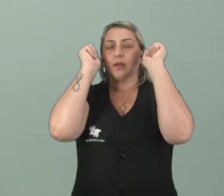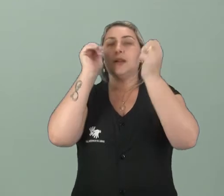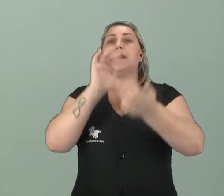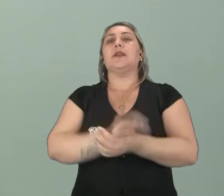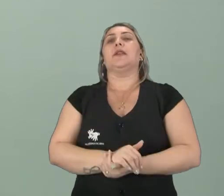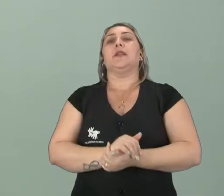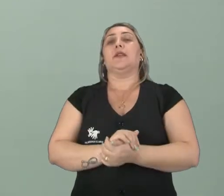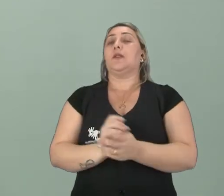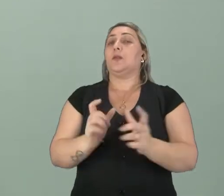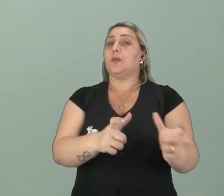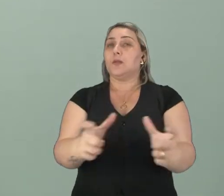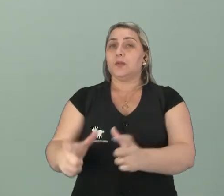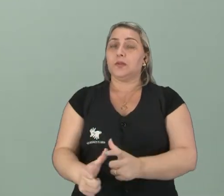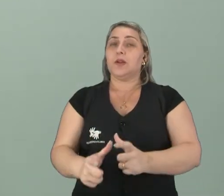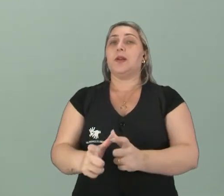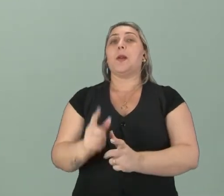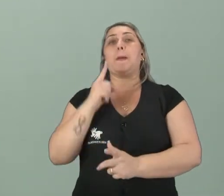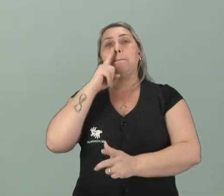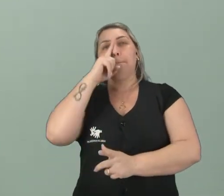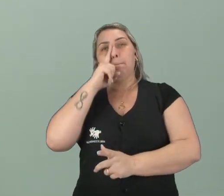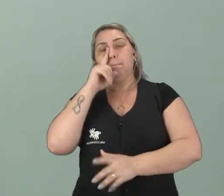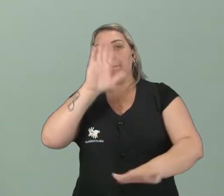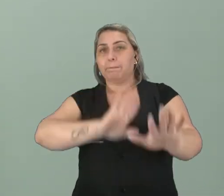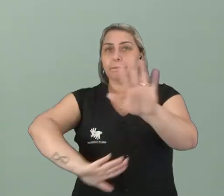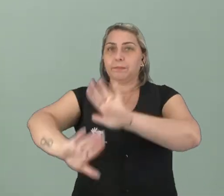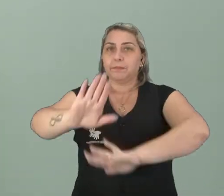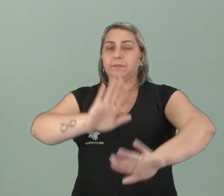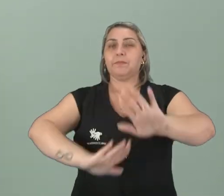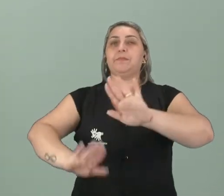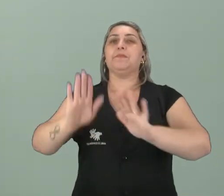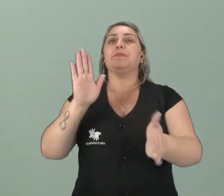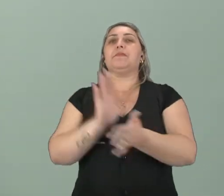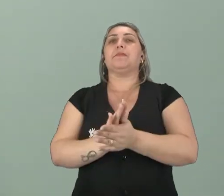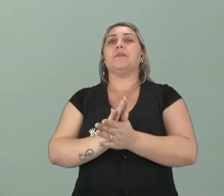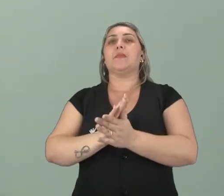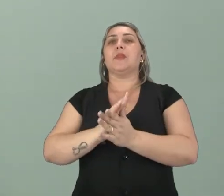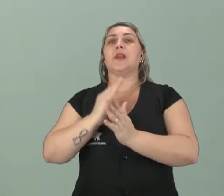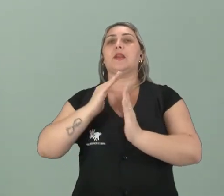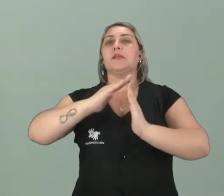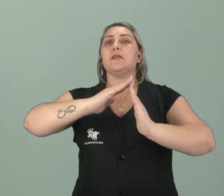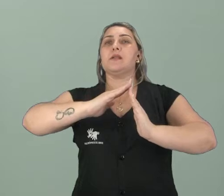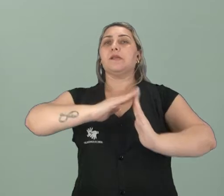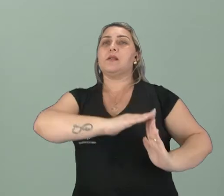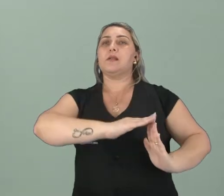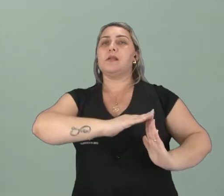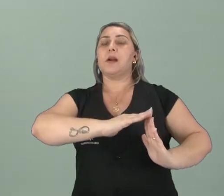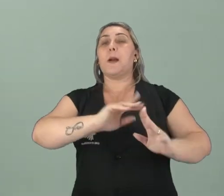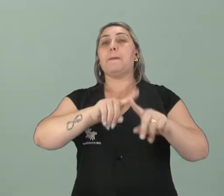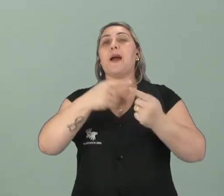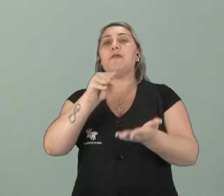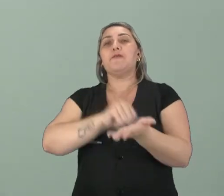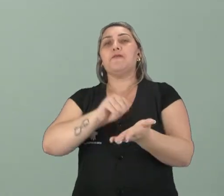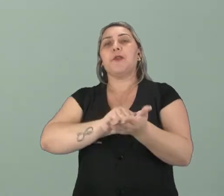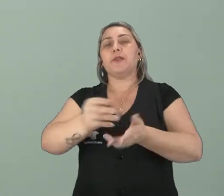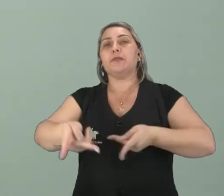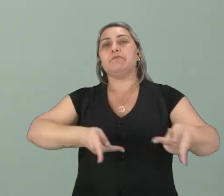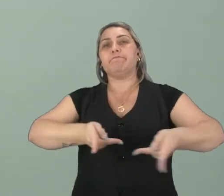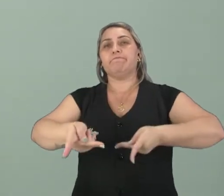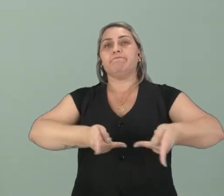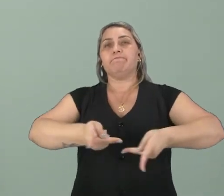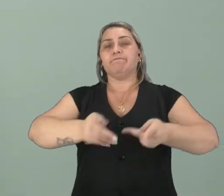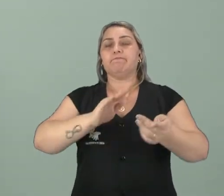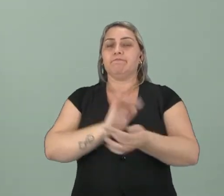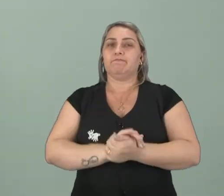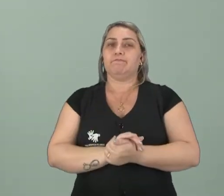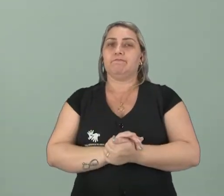Então são áreas de risco, que é onde estão inclusive as favelas, mas graças à falta de